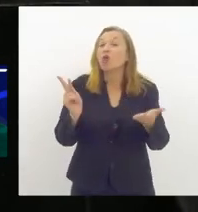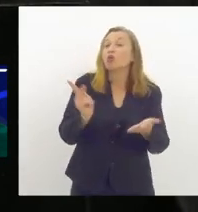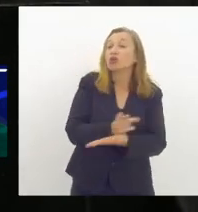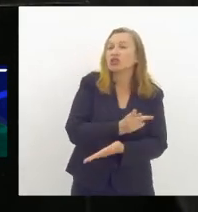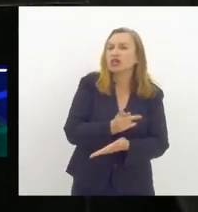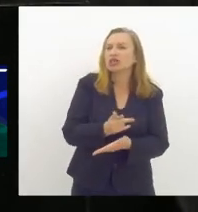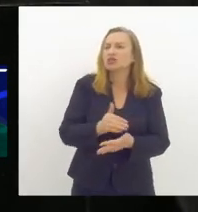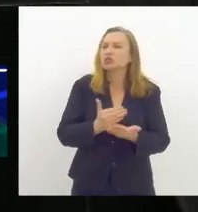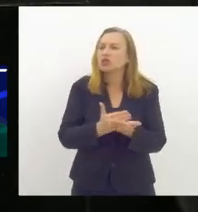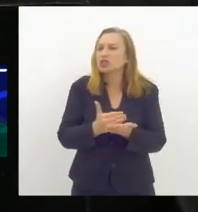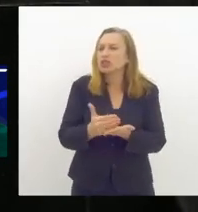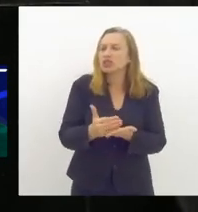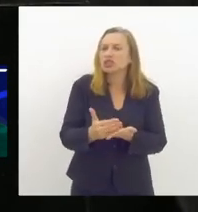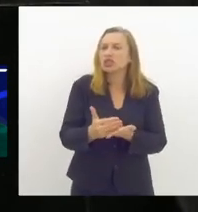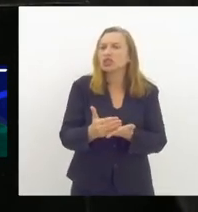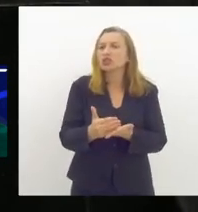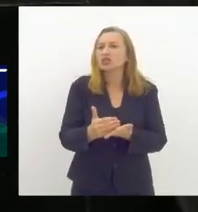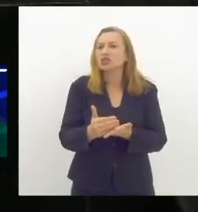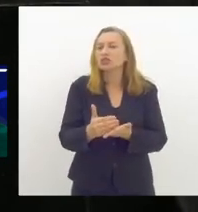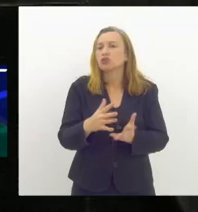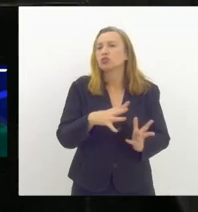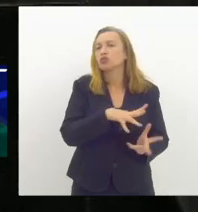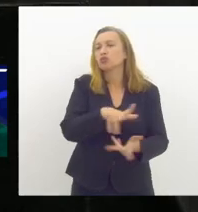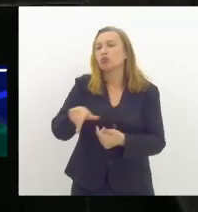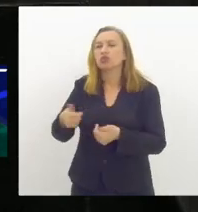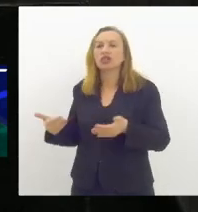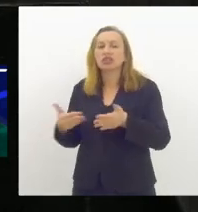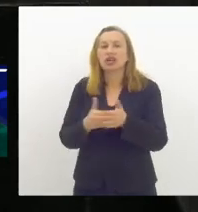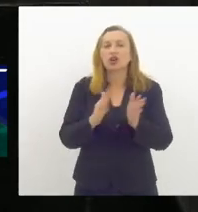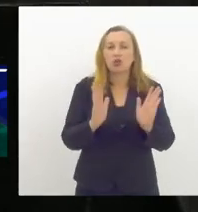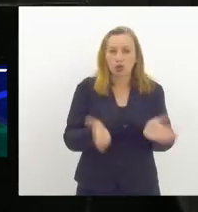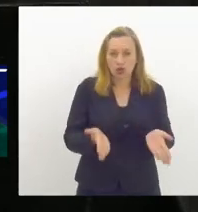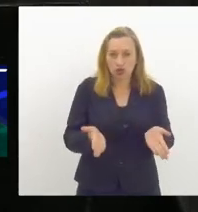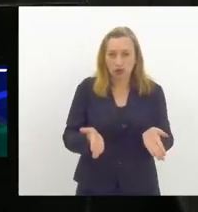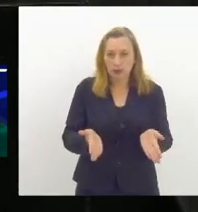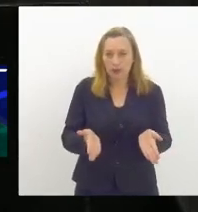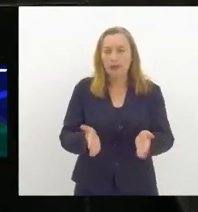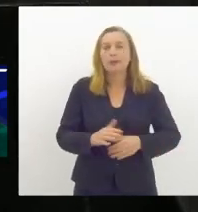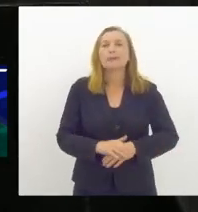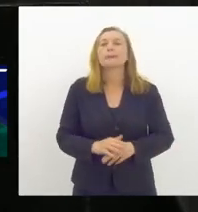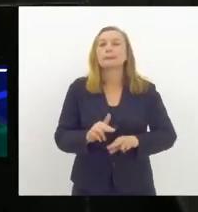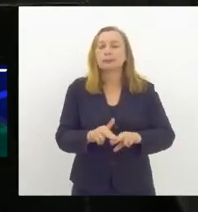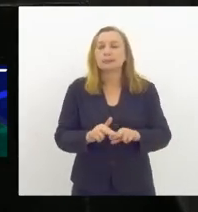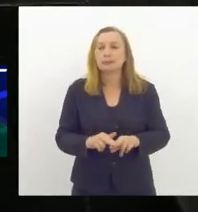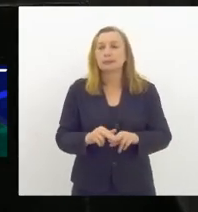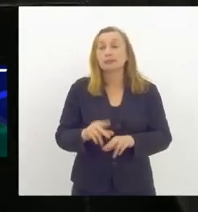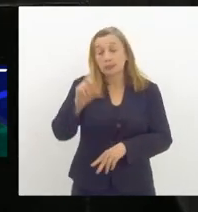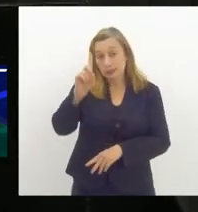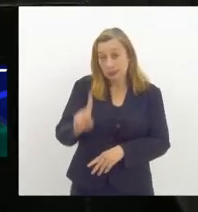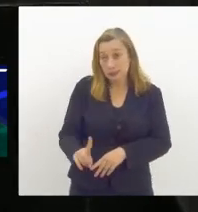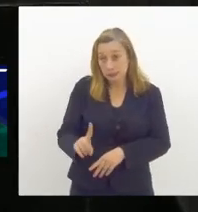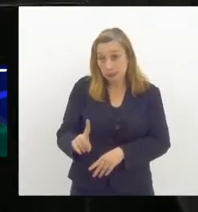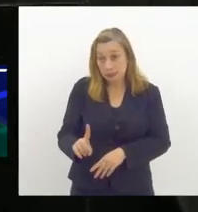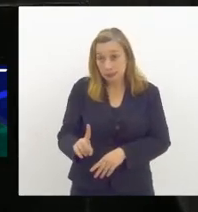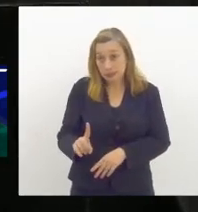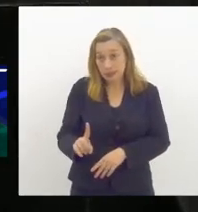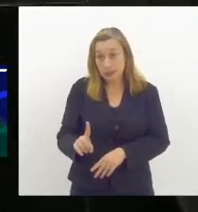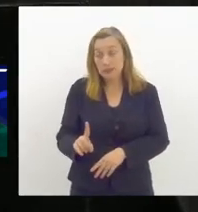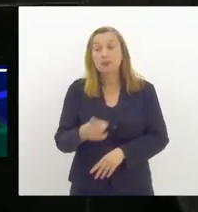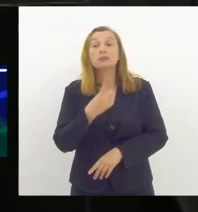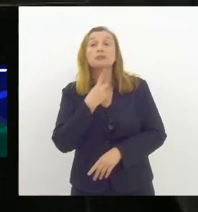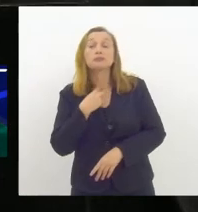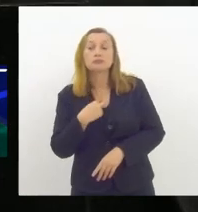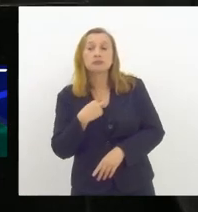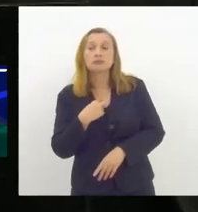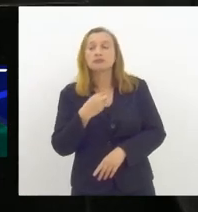ocorre desde o início da humanidade até os dias atuais pois os direitos e vontades dos